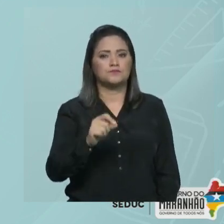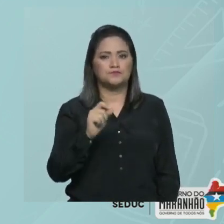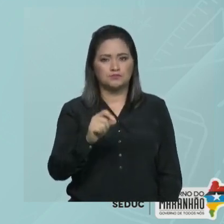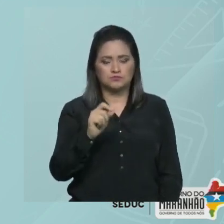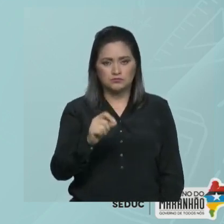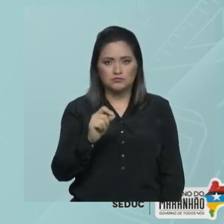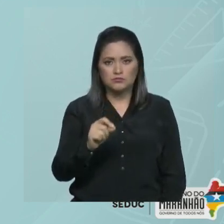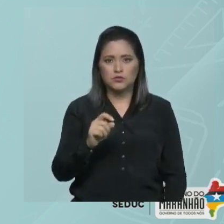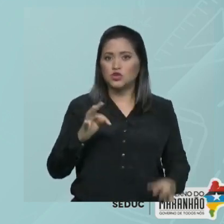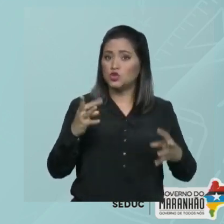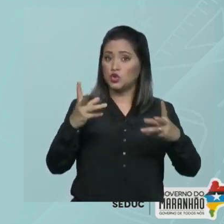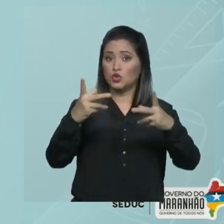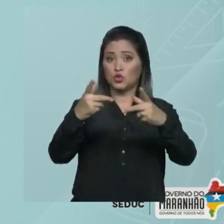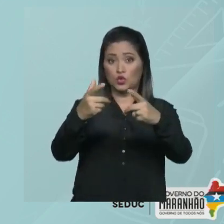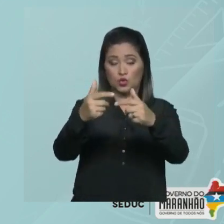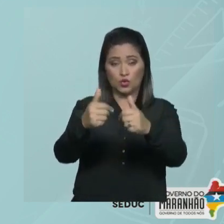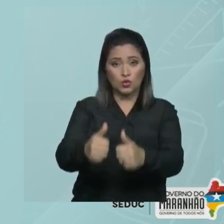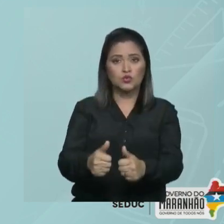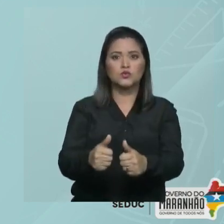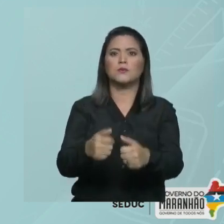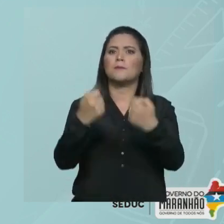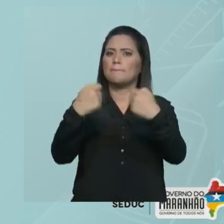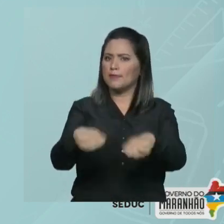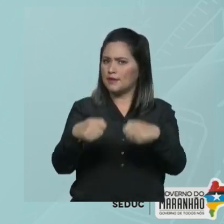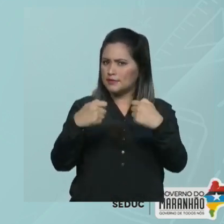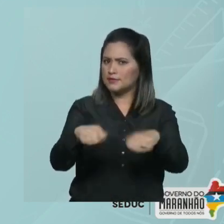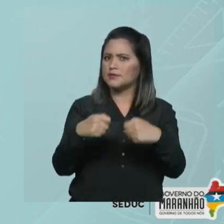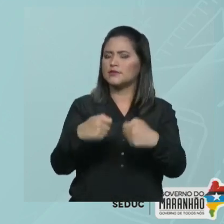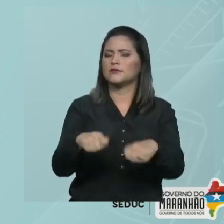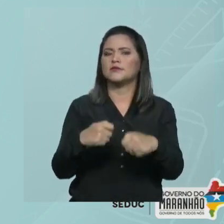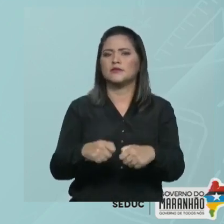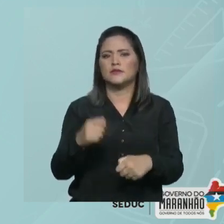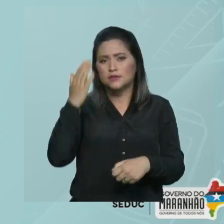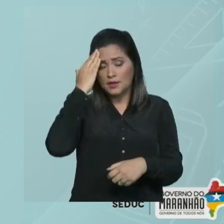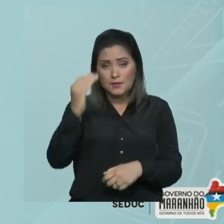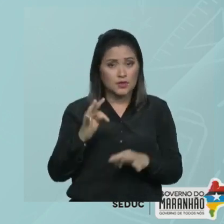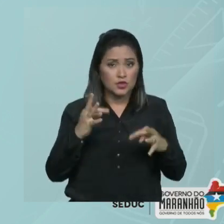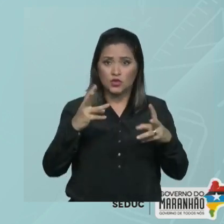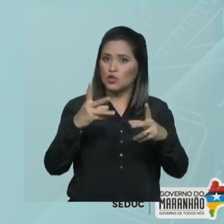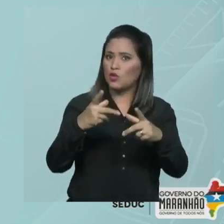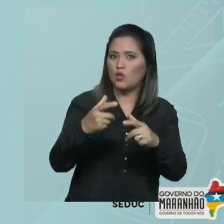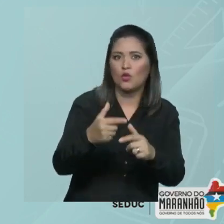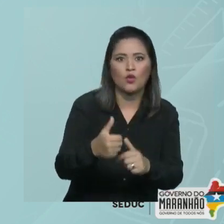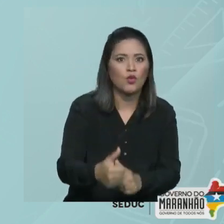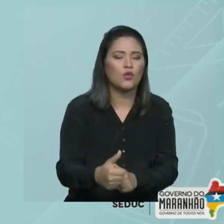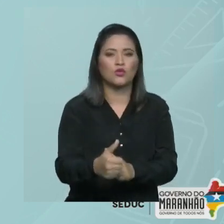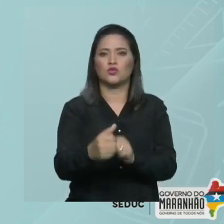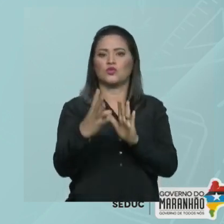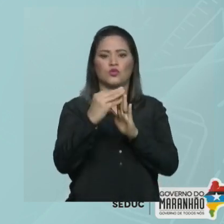saber todos os conteúdos, mas porcentagem você tem que estar afiado.